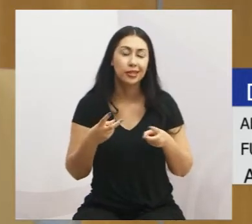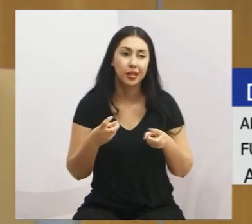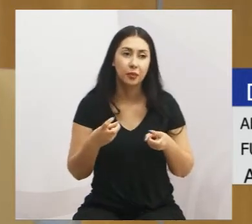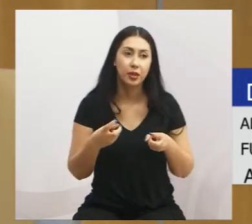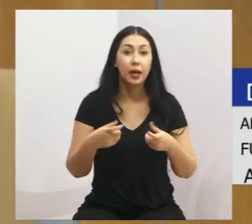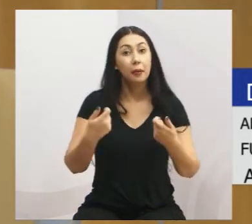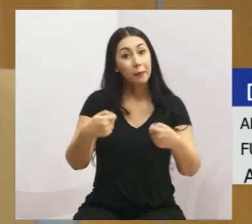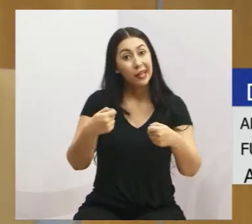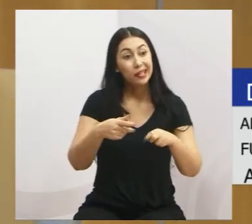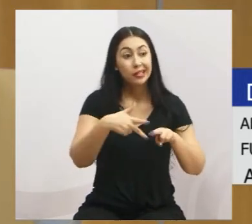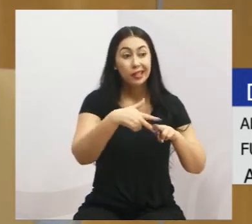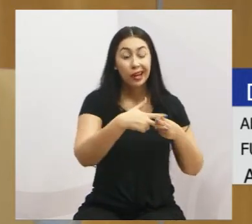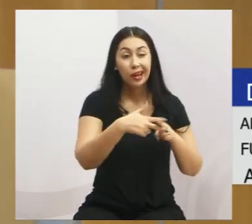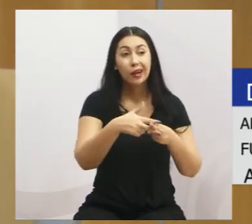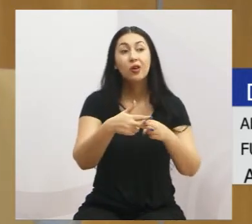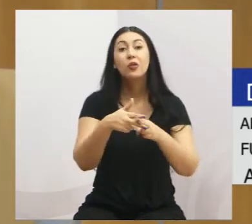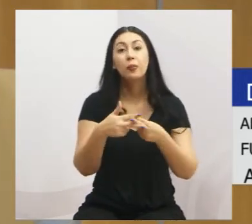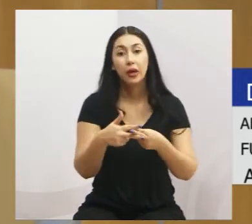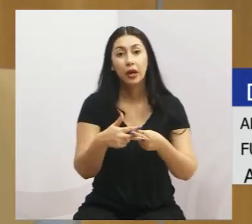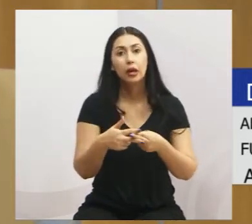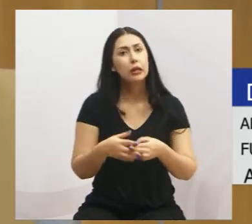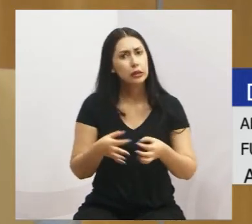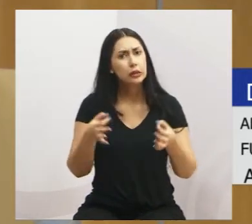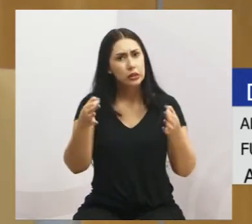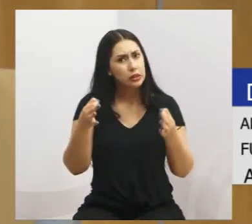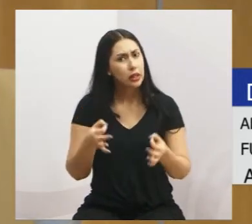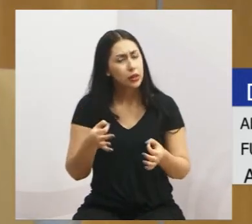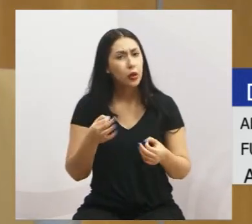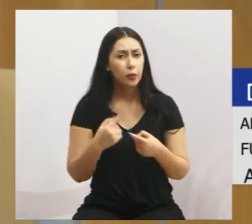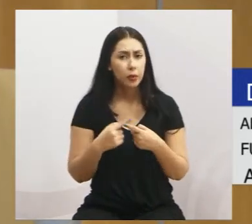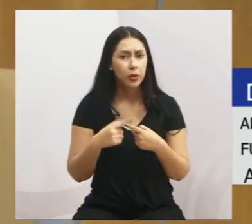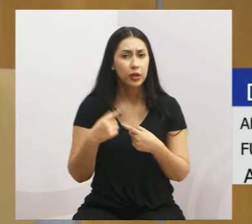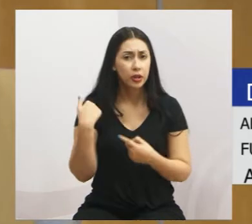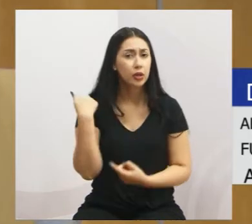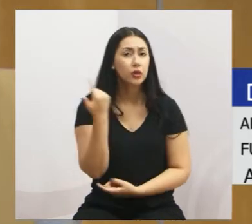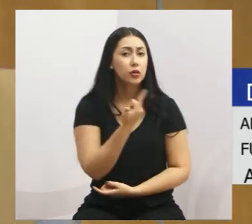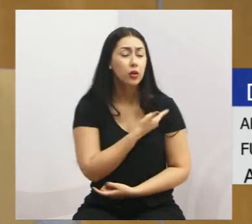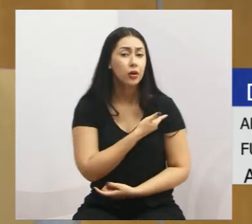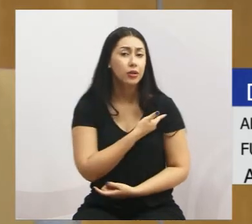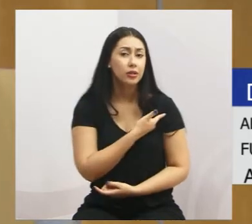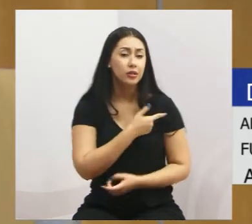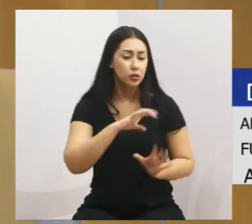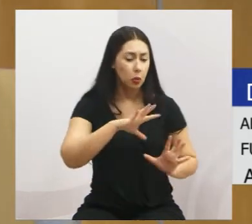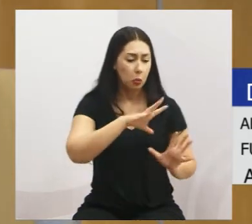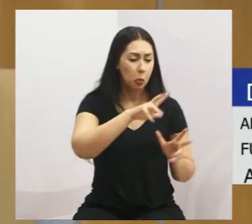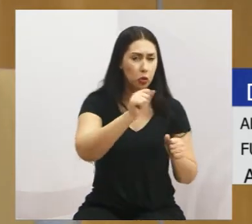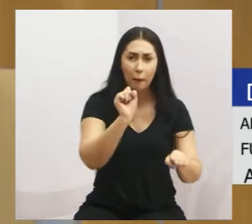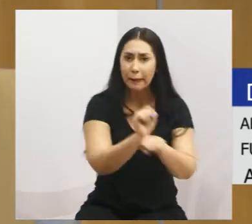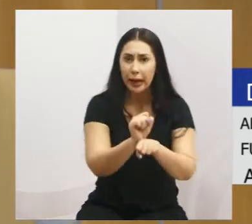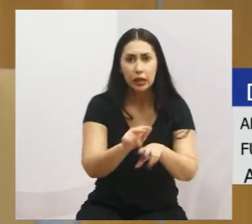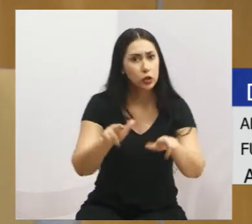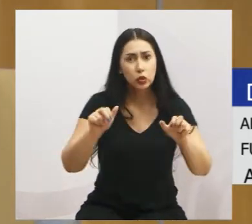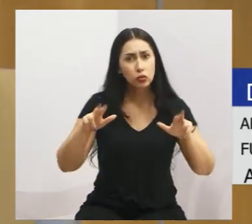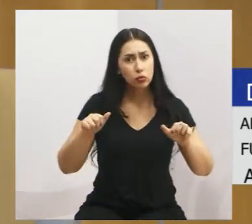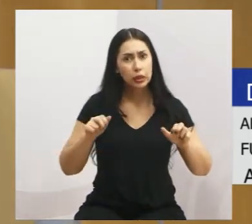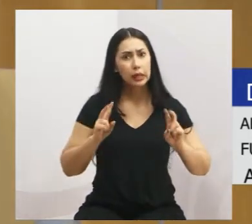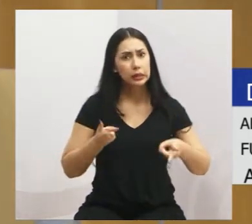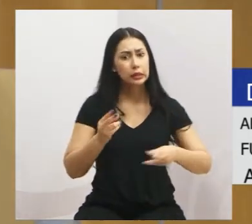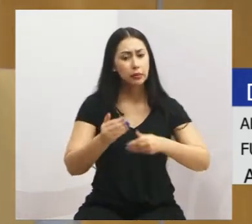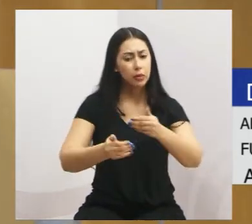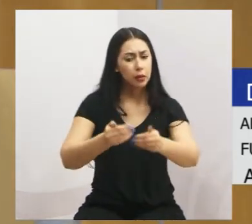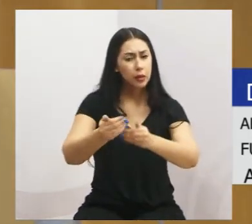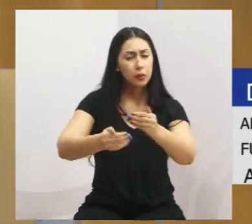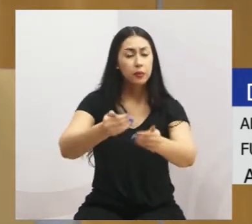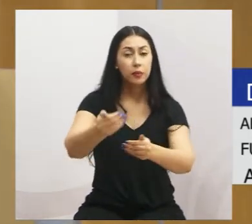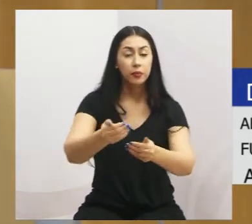fazer alguns ajustes, isso é salutar, porque nós estamos num mundo em movimento. E